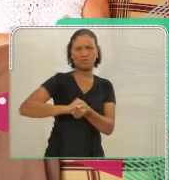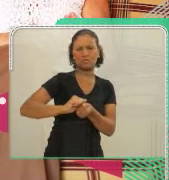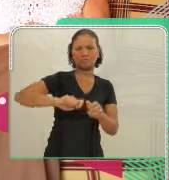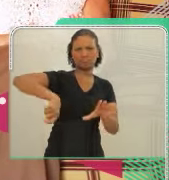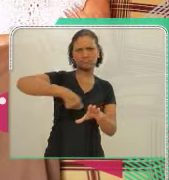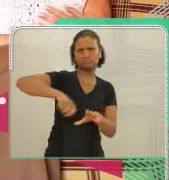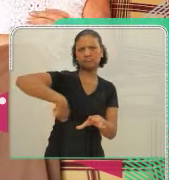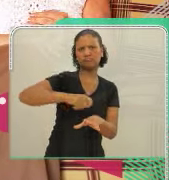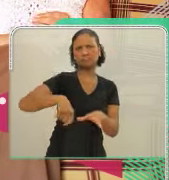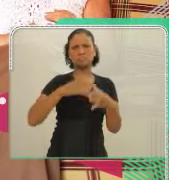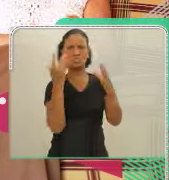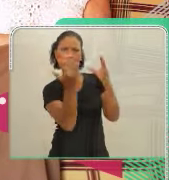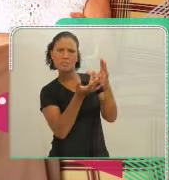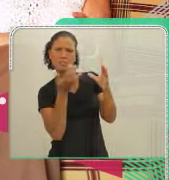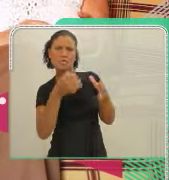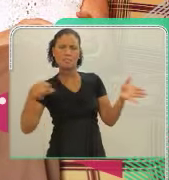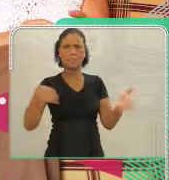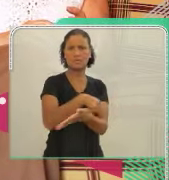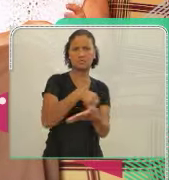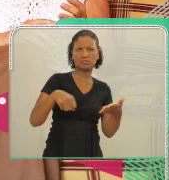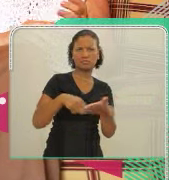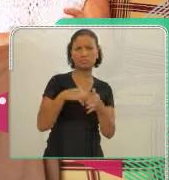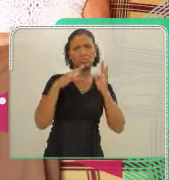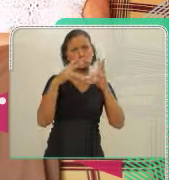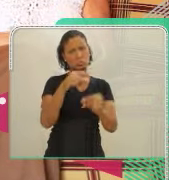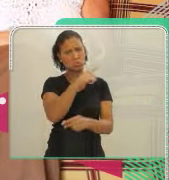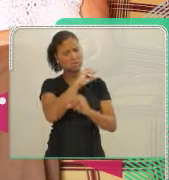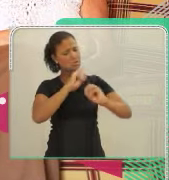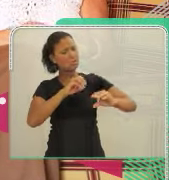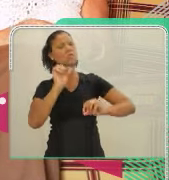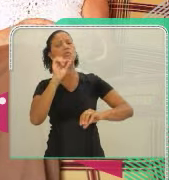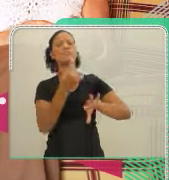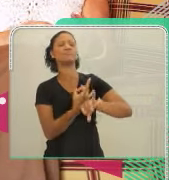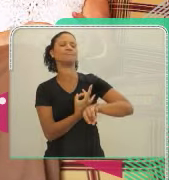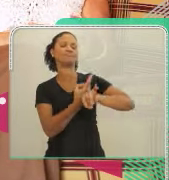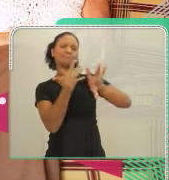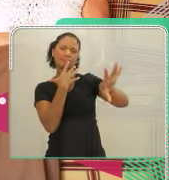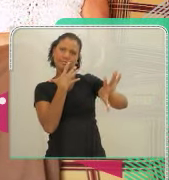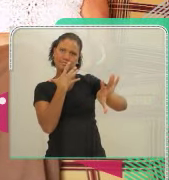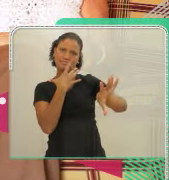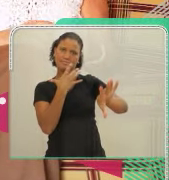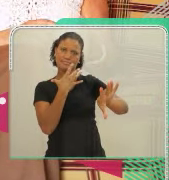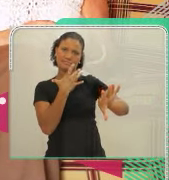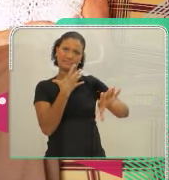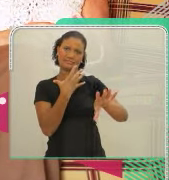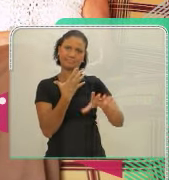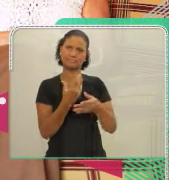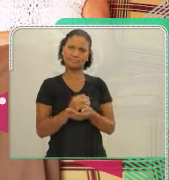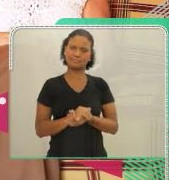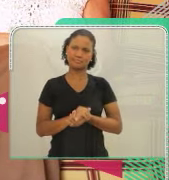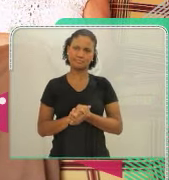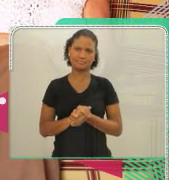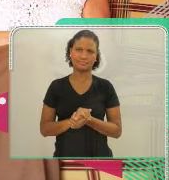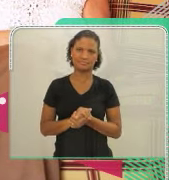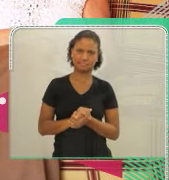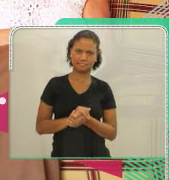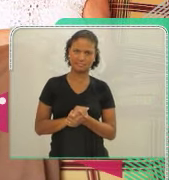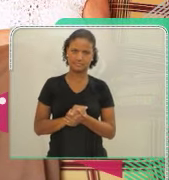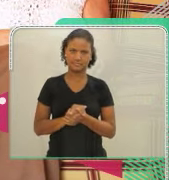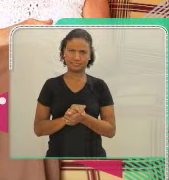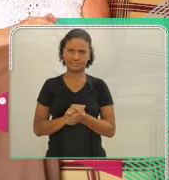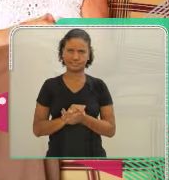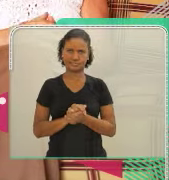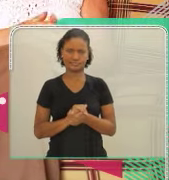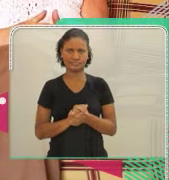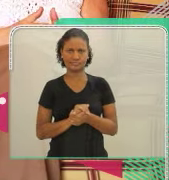Fazer a cama, lavar roupa, cozinhar, mexer no micro-ondas, passar